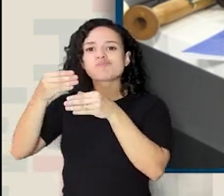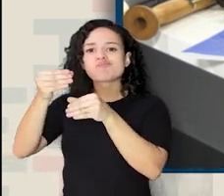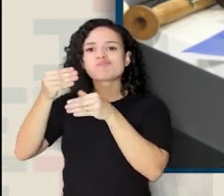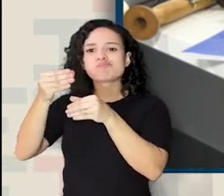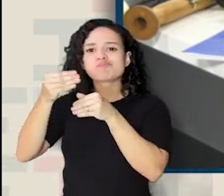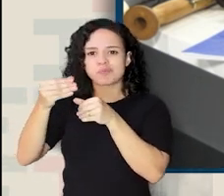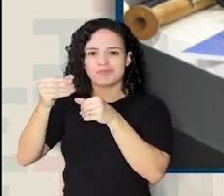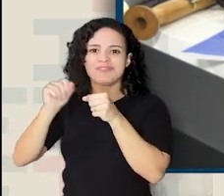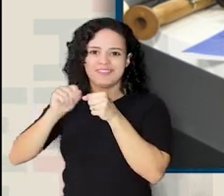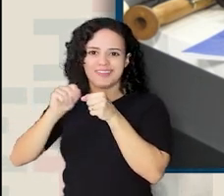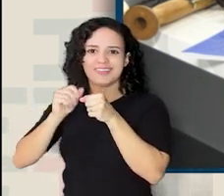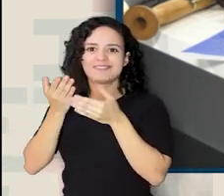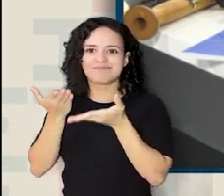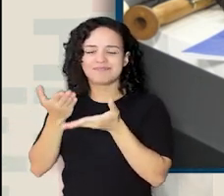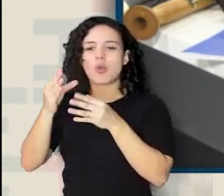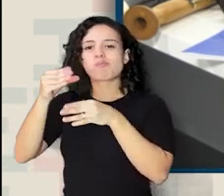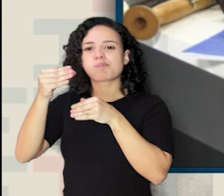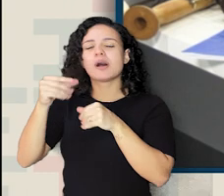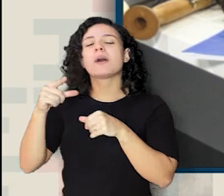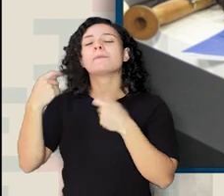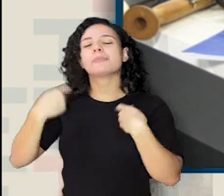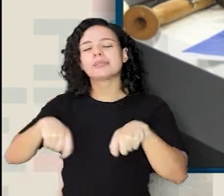tá? Então, nós temos